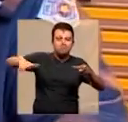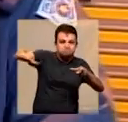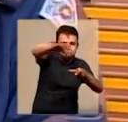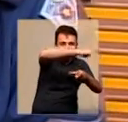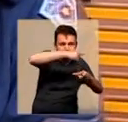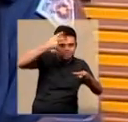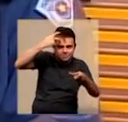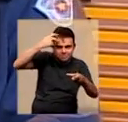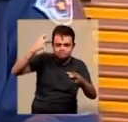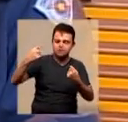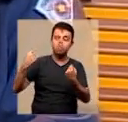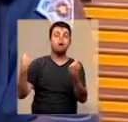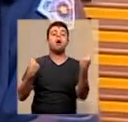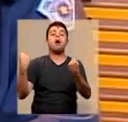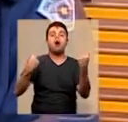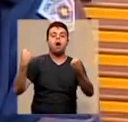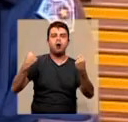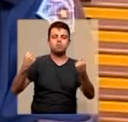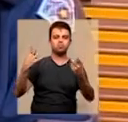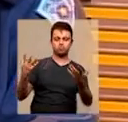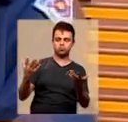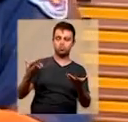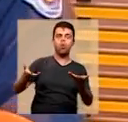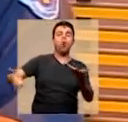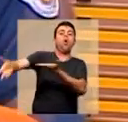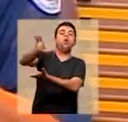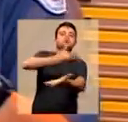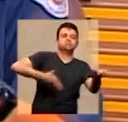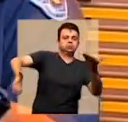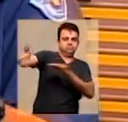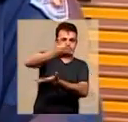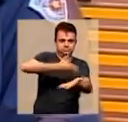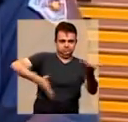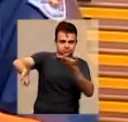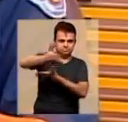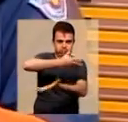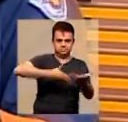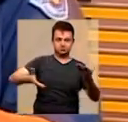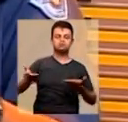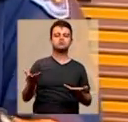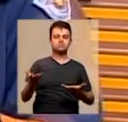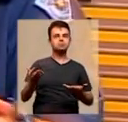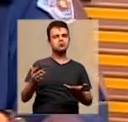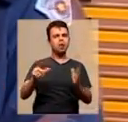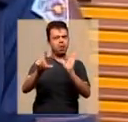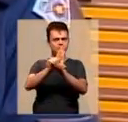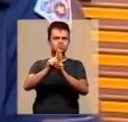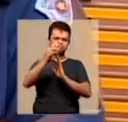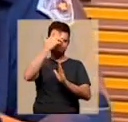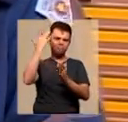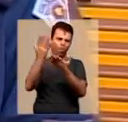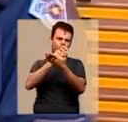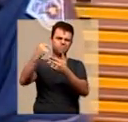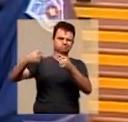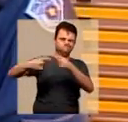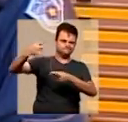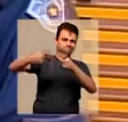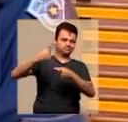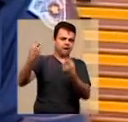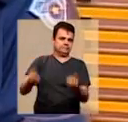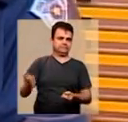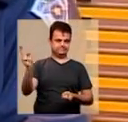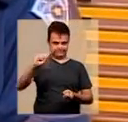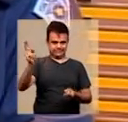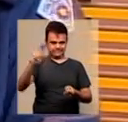determinadas localidades, né? Essa lei, ela tem, do ponto de vista formal, existe um certo questionamento, inclusive até hoje,